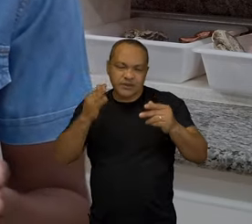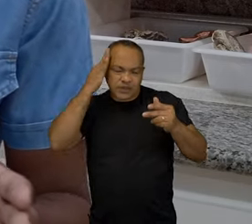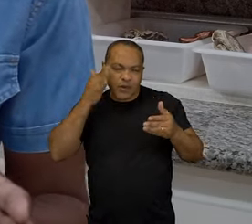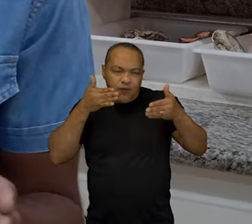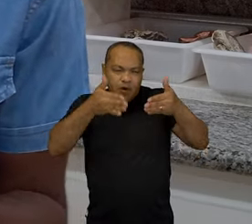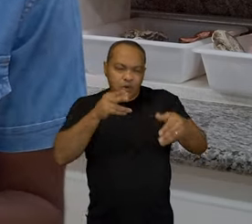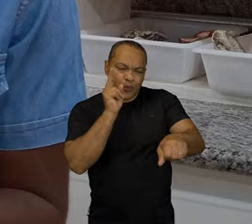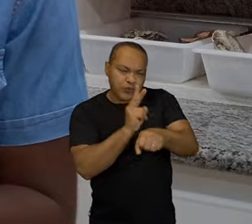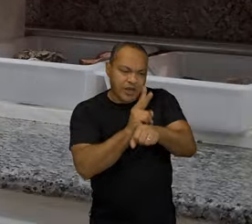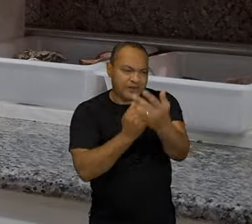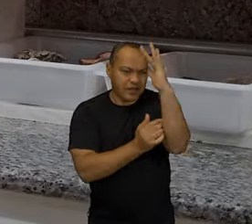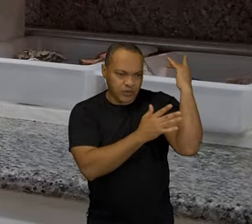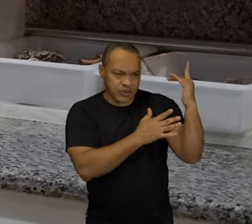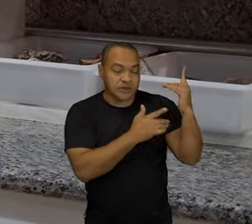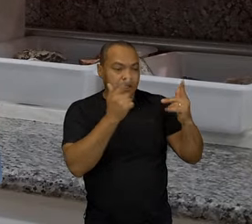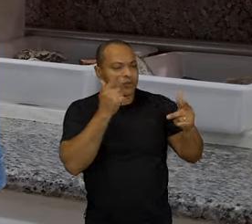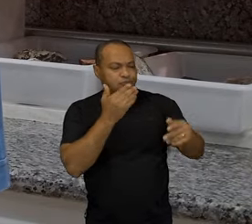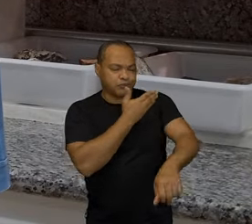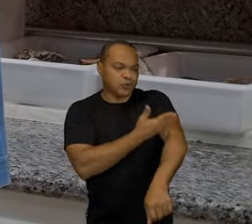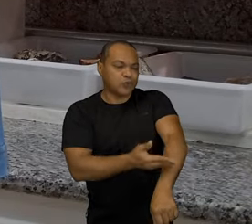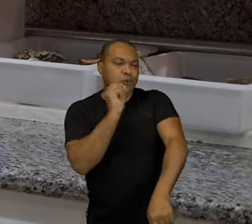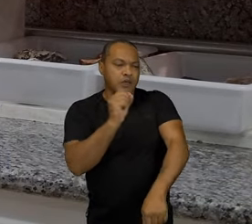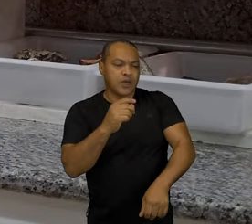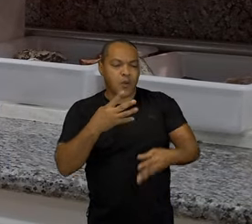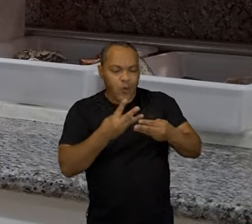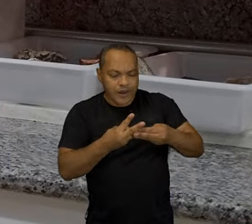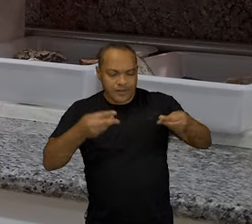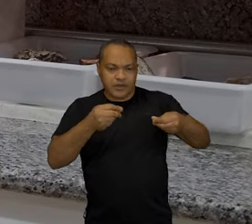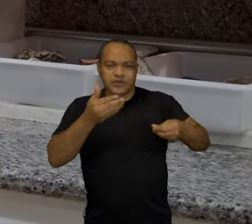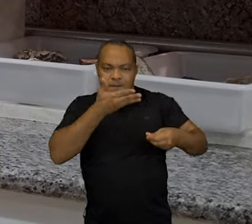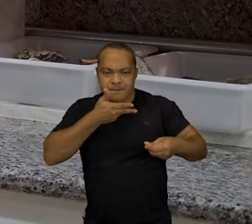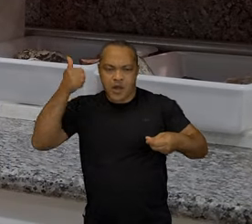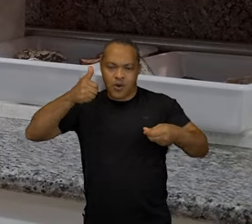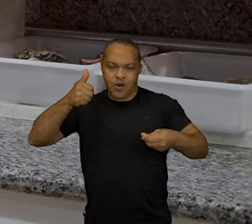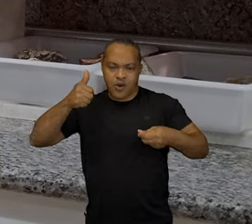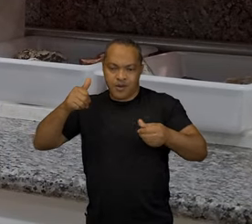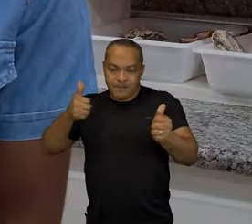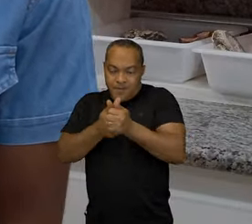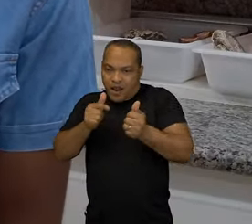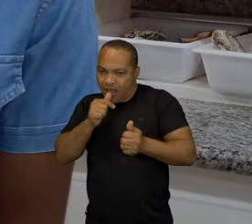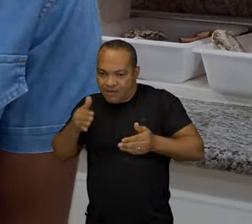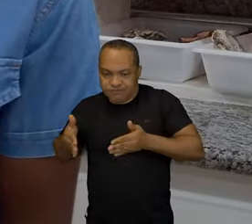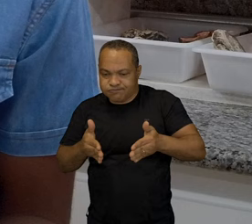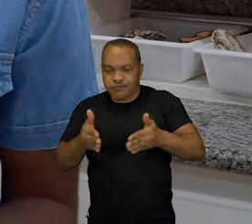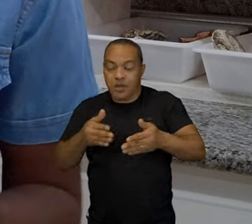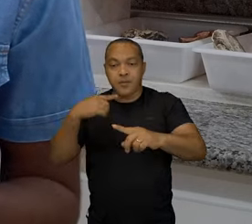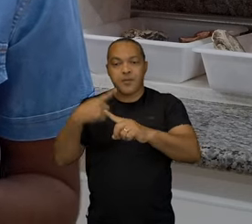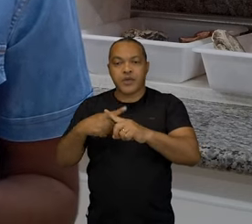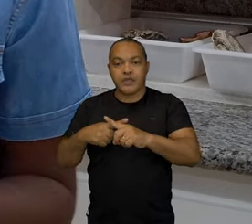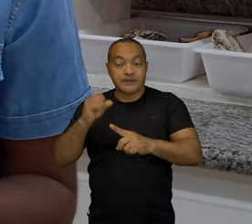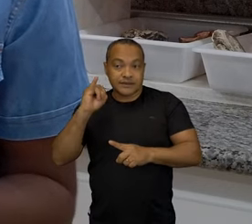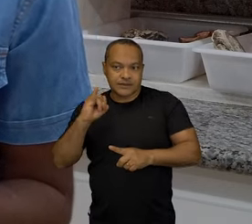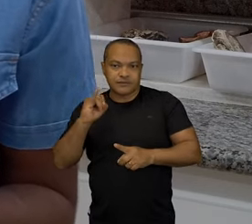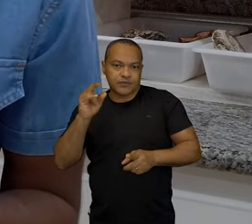focados ali nas áreas de preservação, a gente costuma ter uma qualidade ambiental maior na bacia hidrográfica. Ou seja,